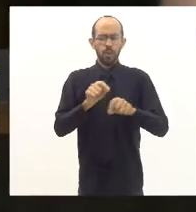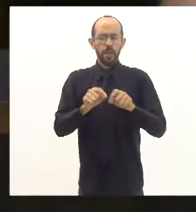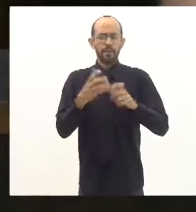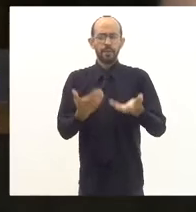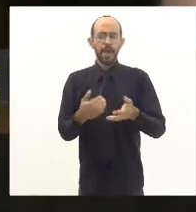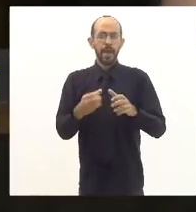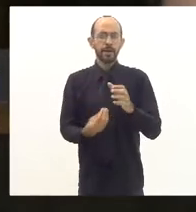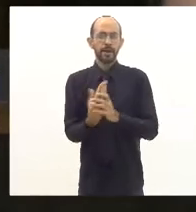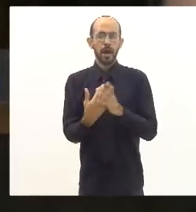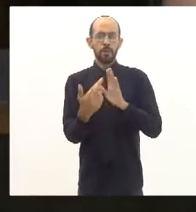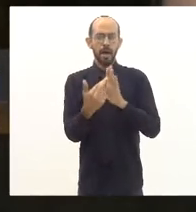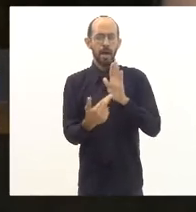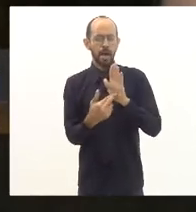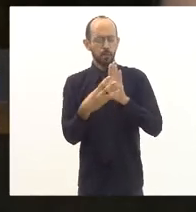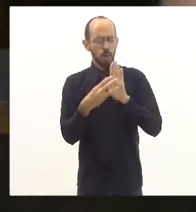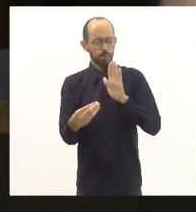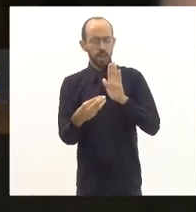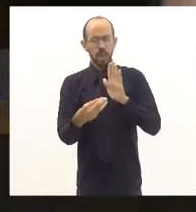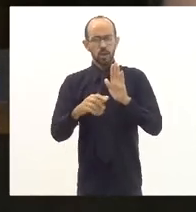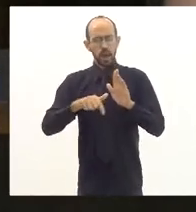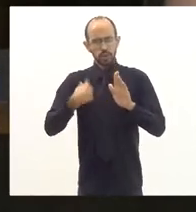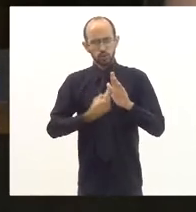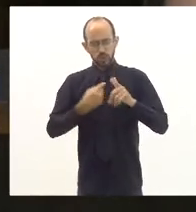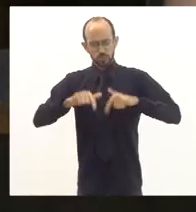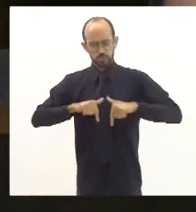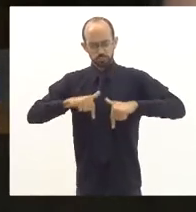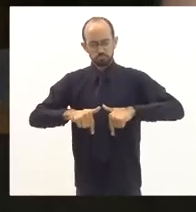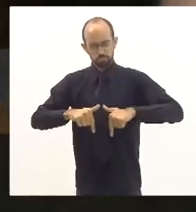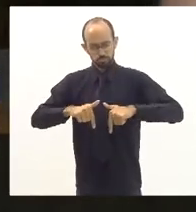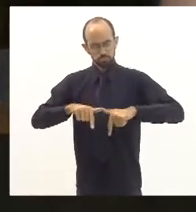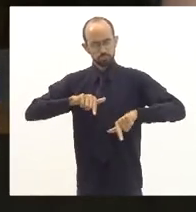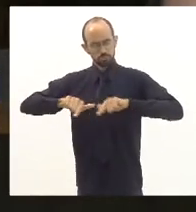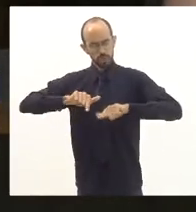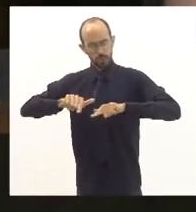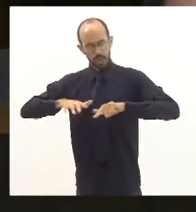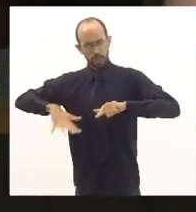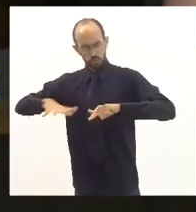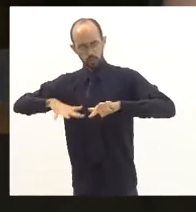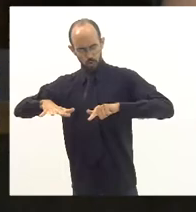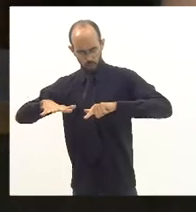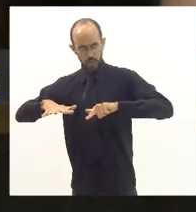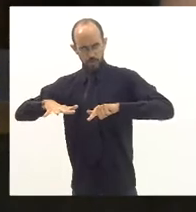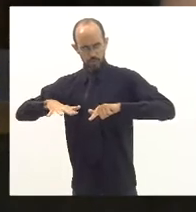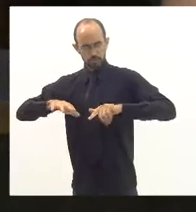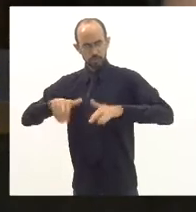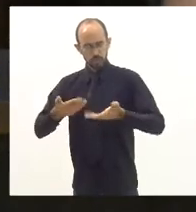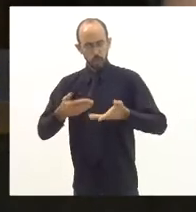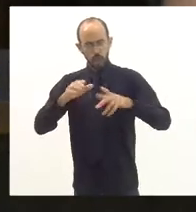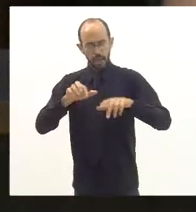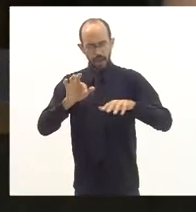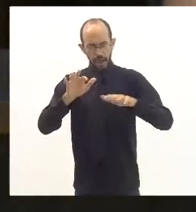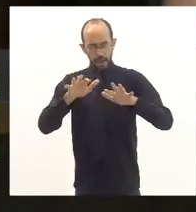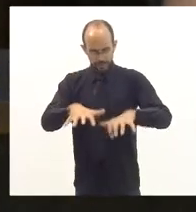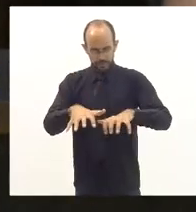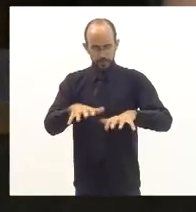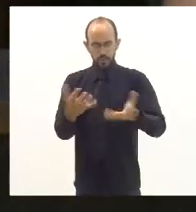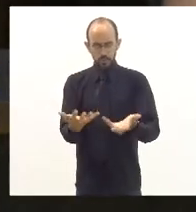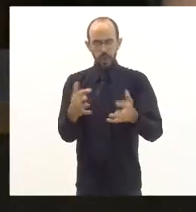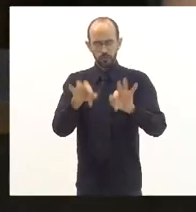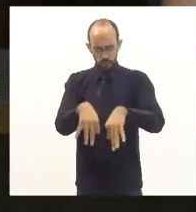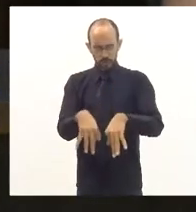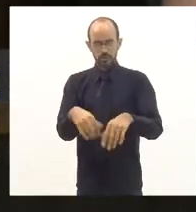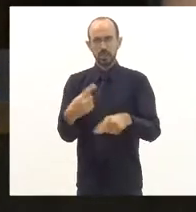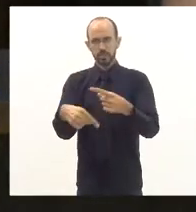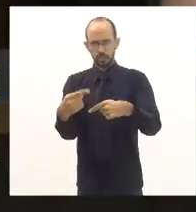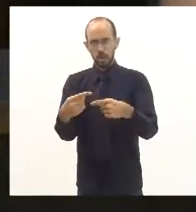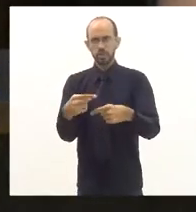normatizar as nossas atitudes e as nossas atividades nesses espaços? Parabéns. Então, é com isso que eu queria finalizar. Em breve, a